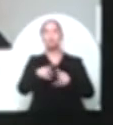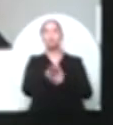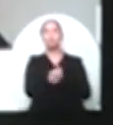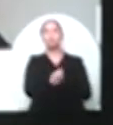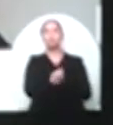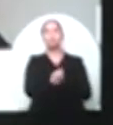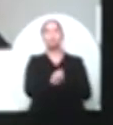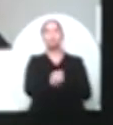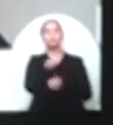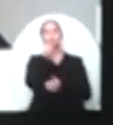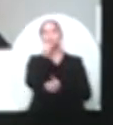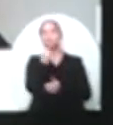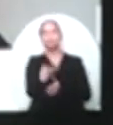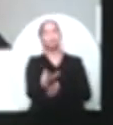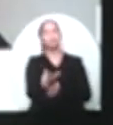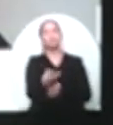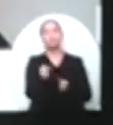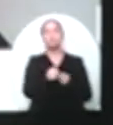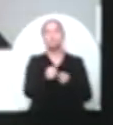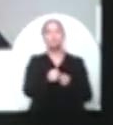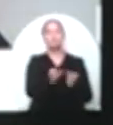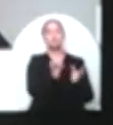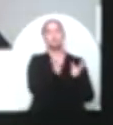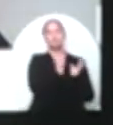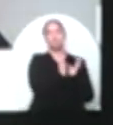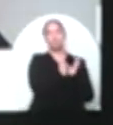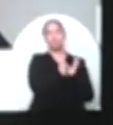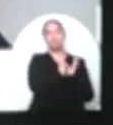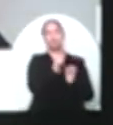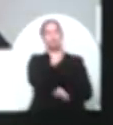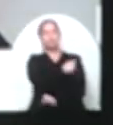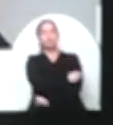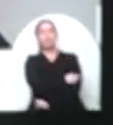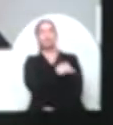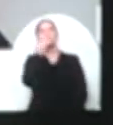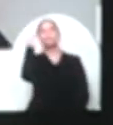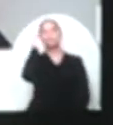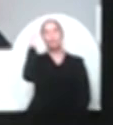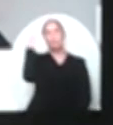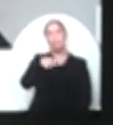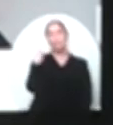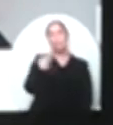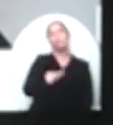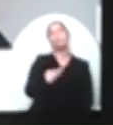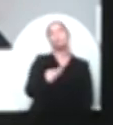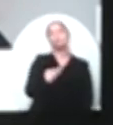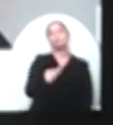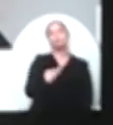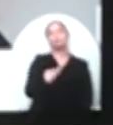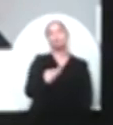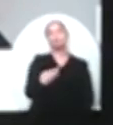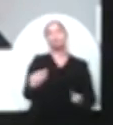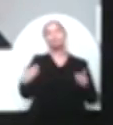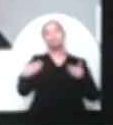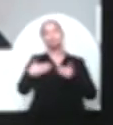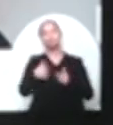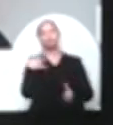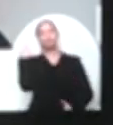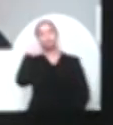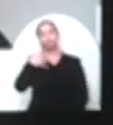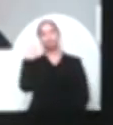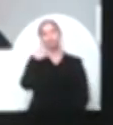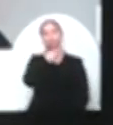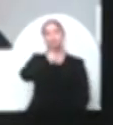foi publicada essa semana. O presidente Júlio Colombo falou sobre o assunto em uma matéria completa disponível em